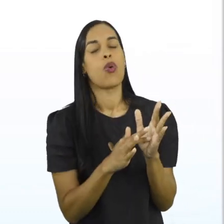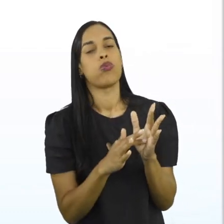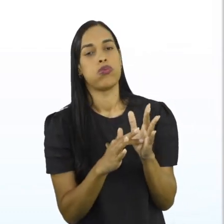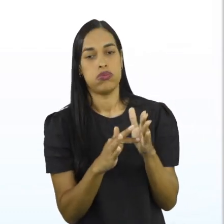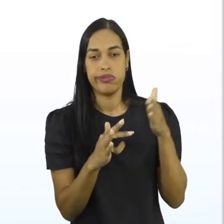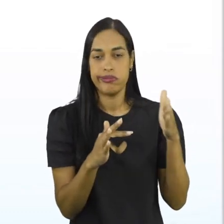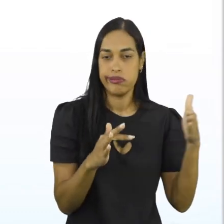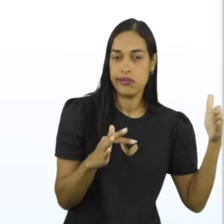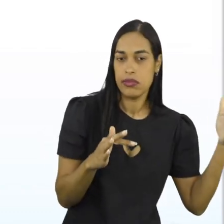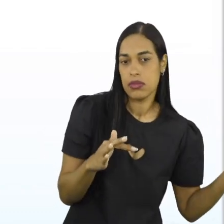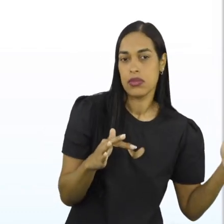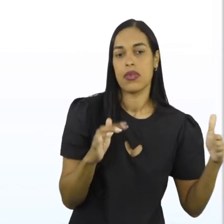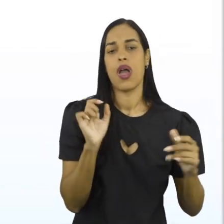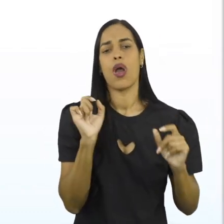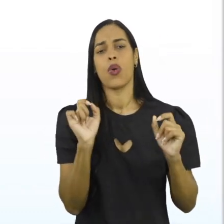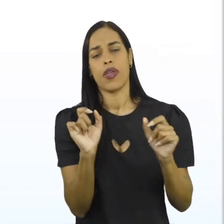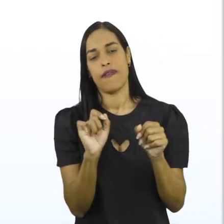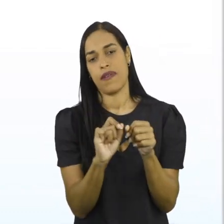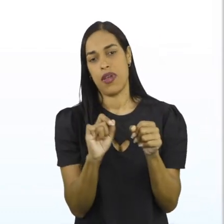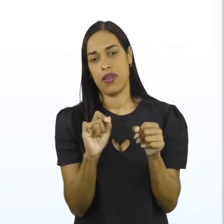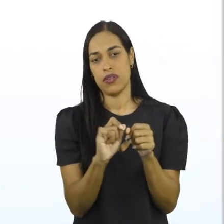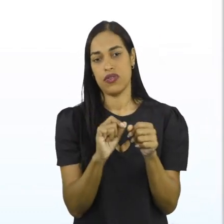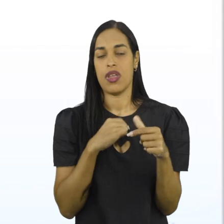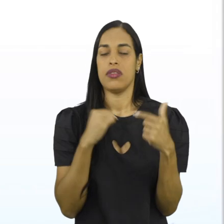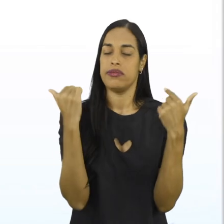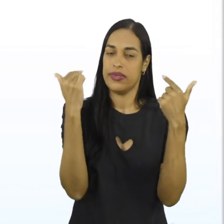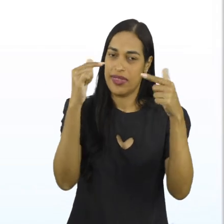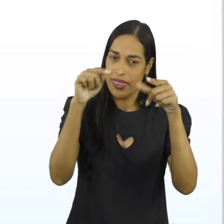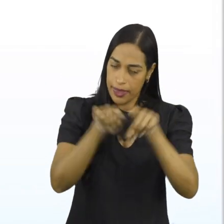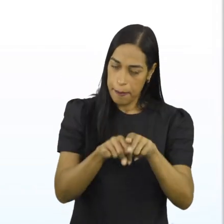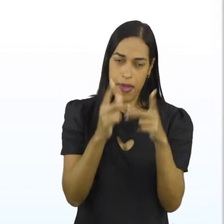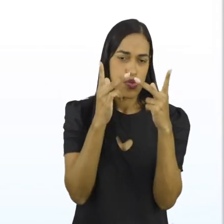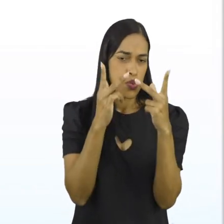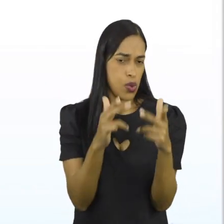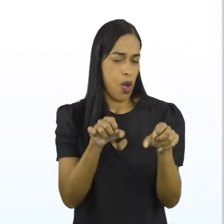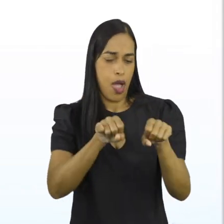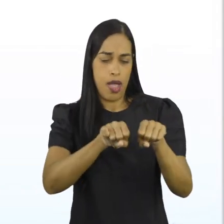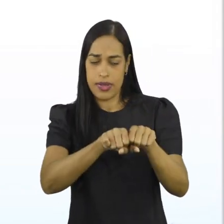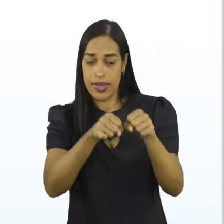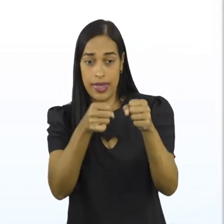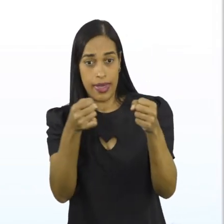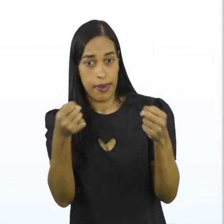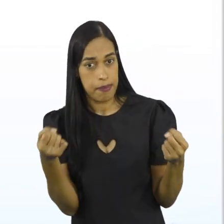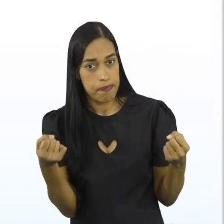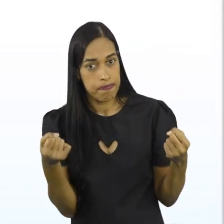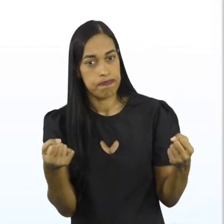olha, ele também vai trabalhar na degradação,